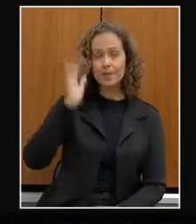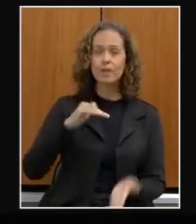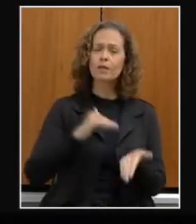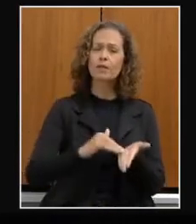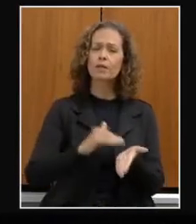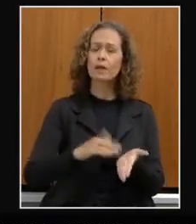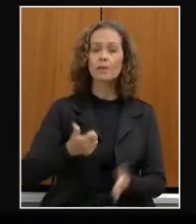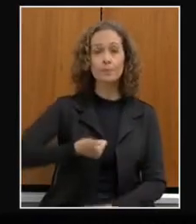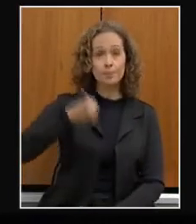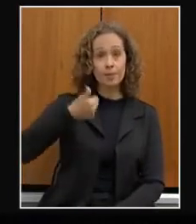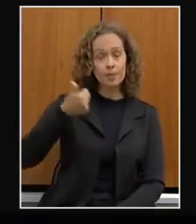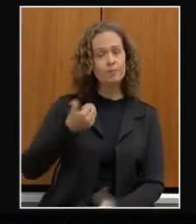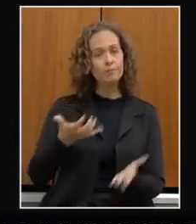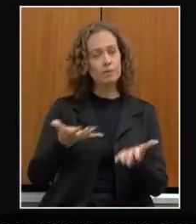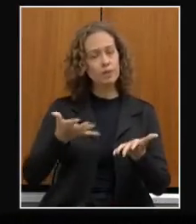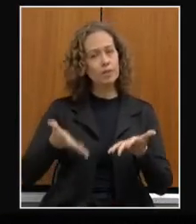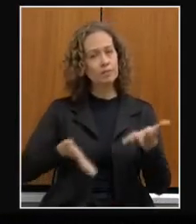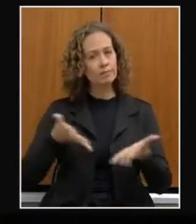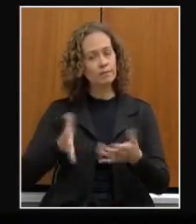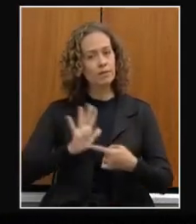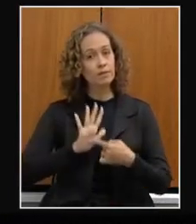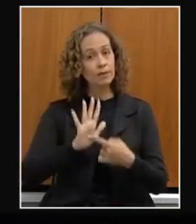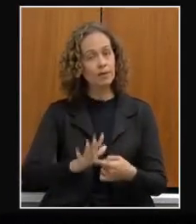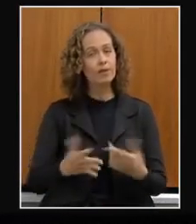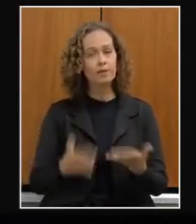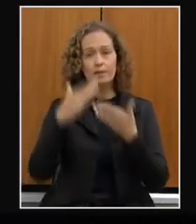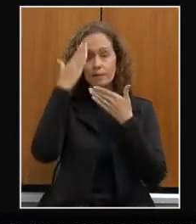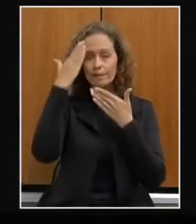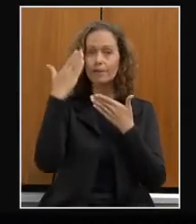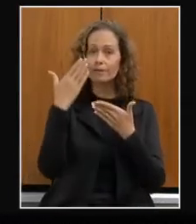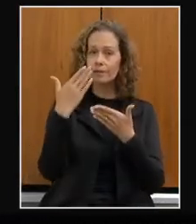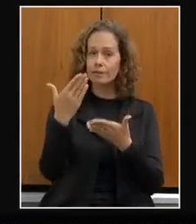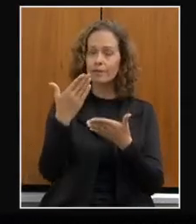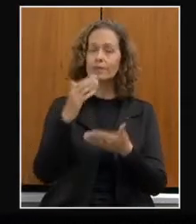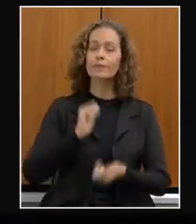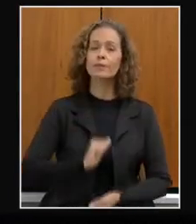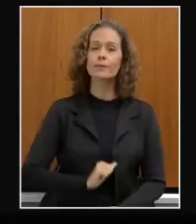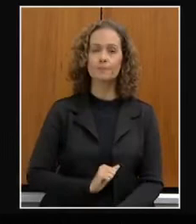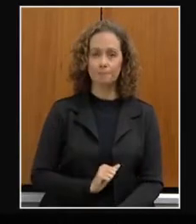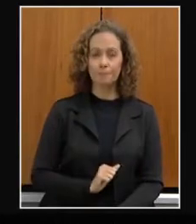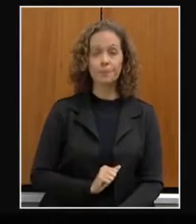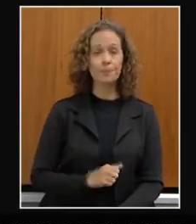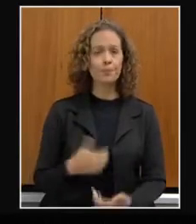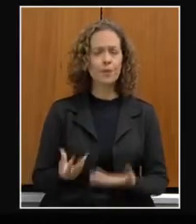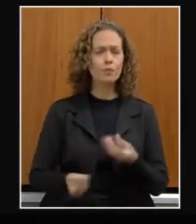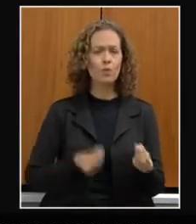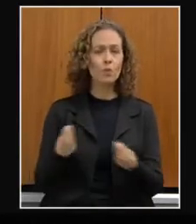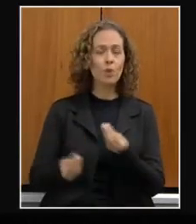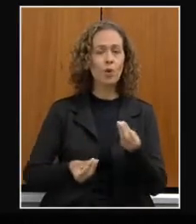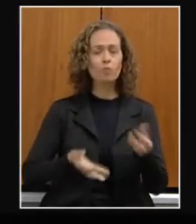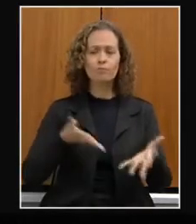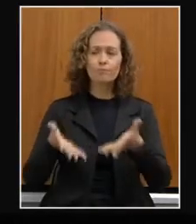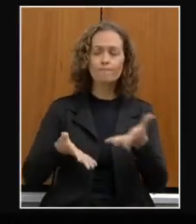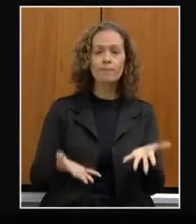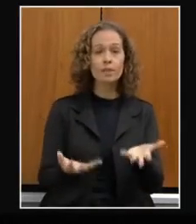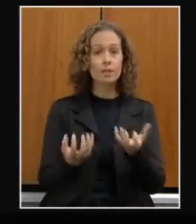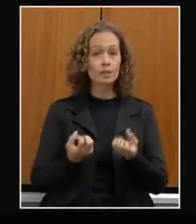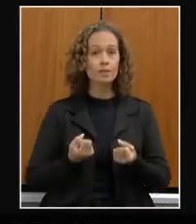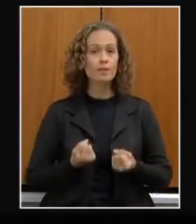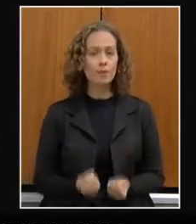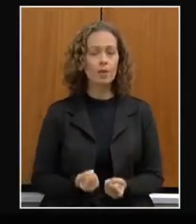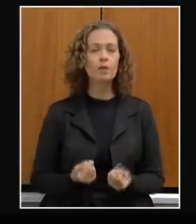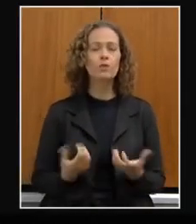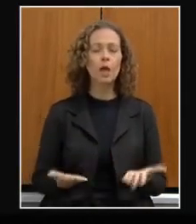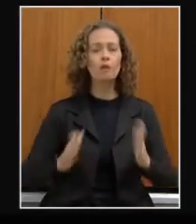destacar e lhe agradecer pela a maneira que tem recebido as